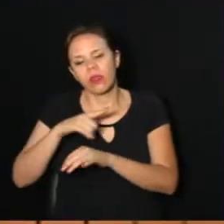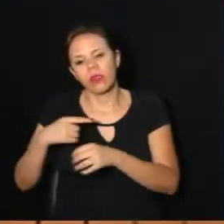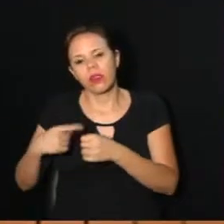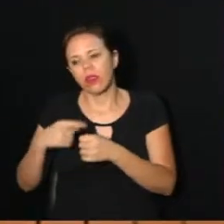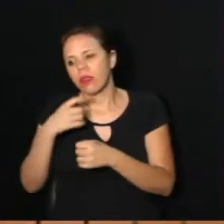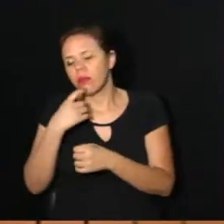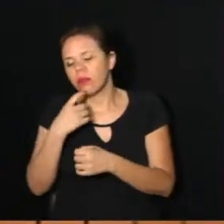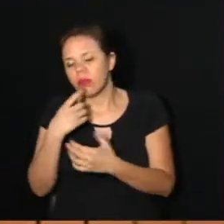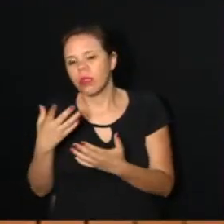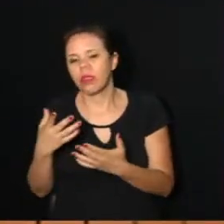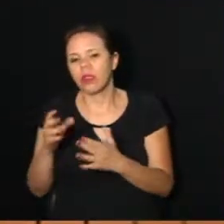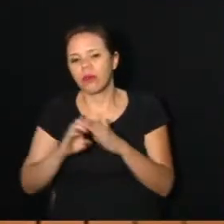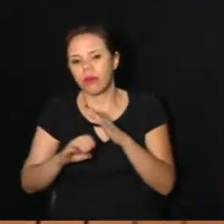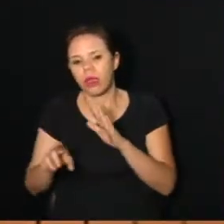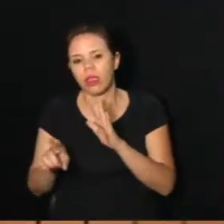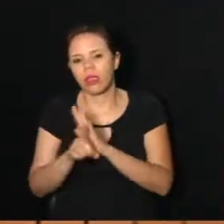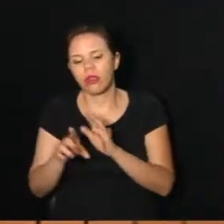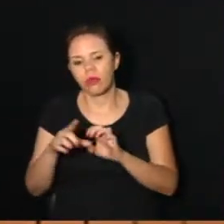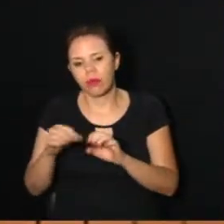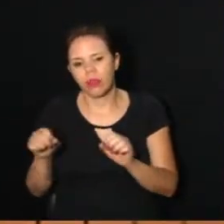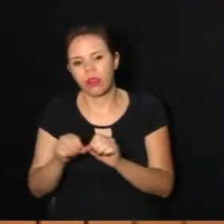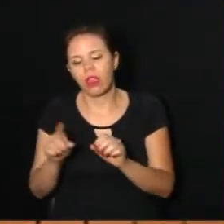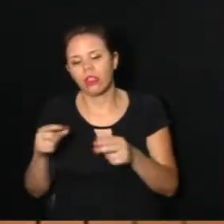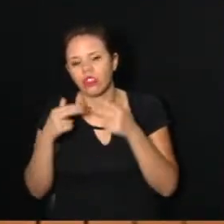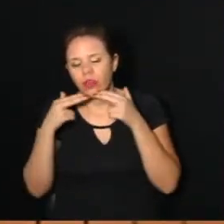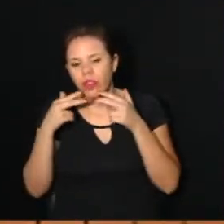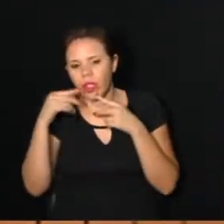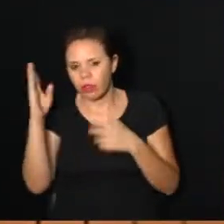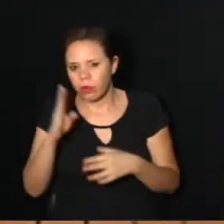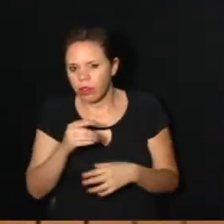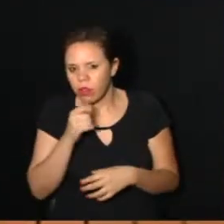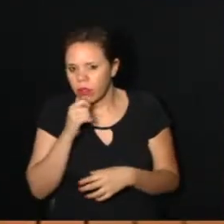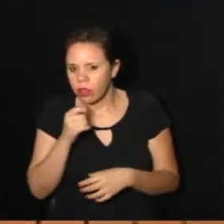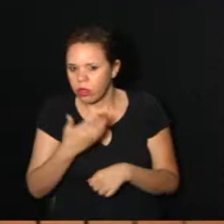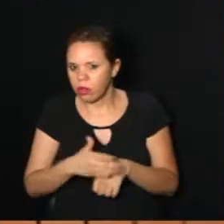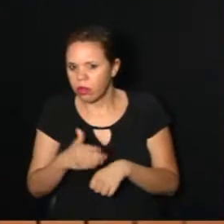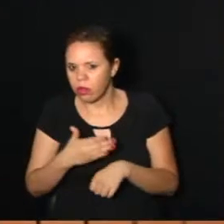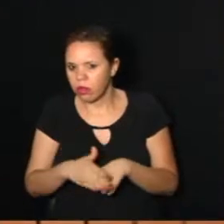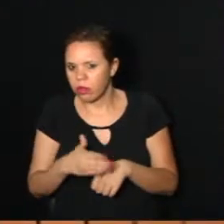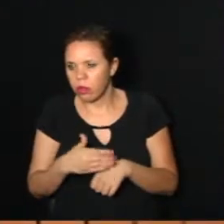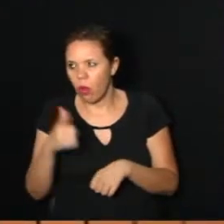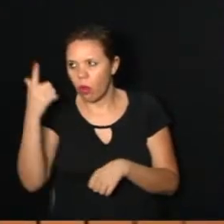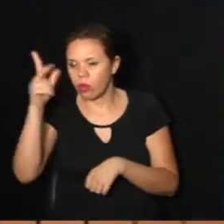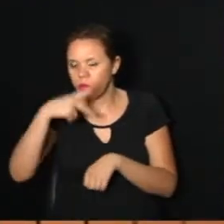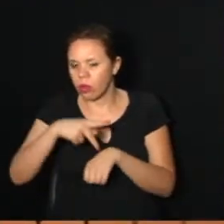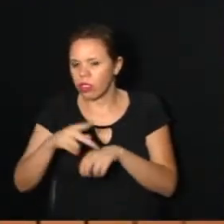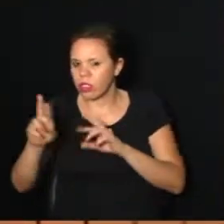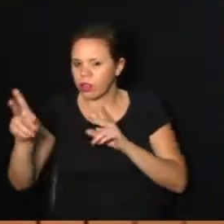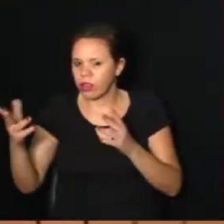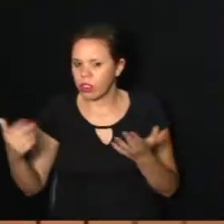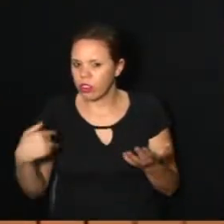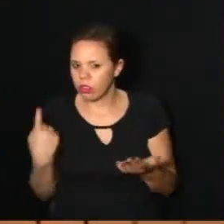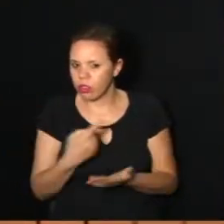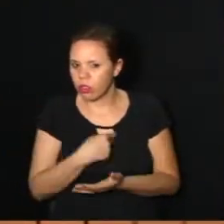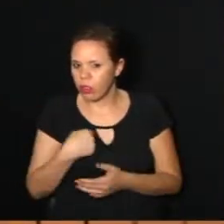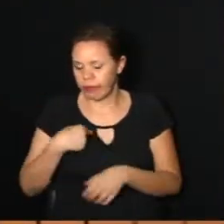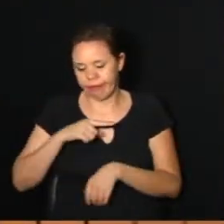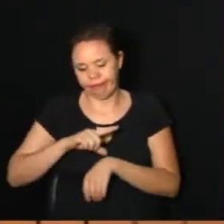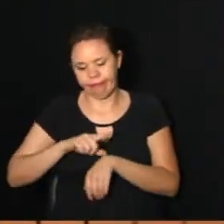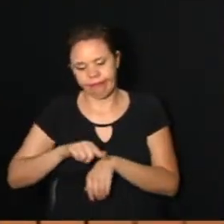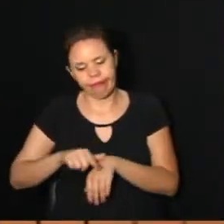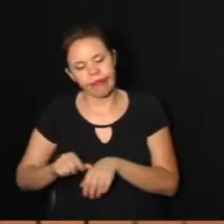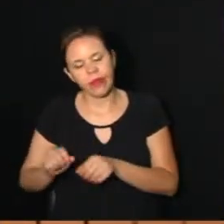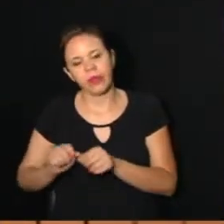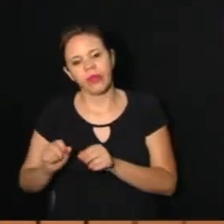Brasil, ainda uma novidade, mas, na verdade, não é o que se pratica em outros países, e nós é que estávamos atrasados.